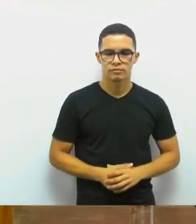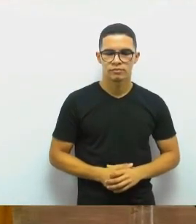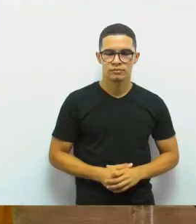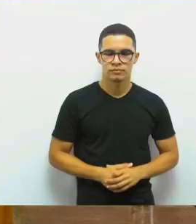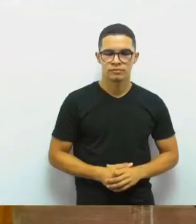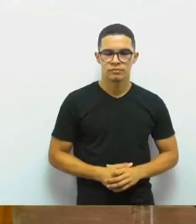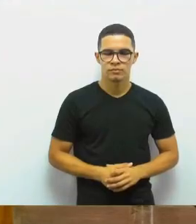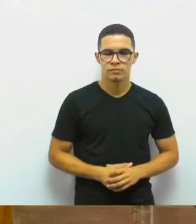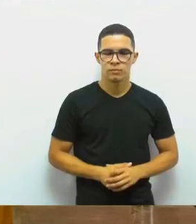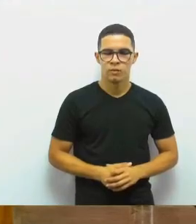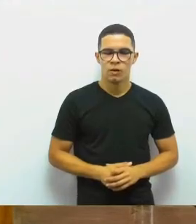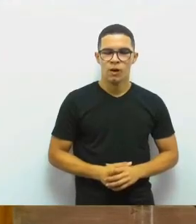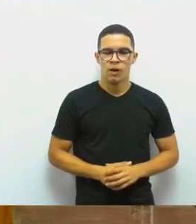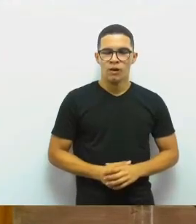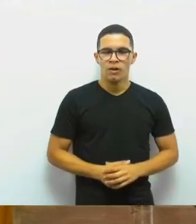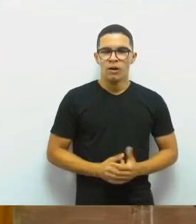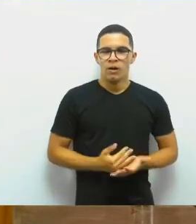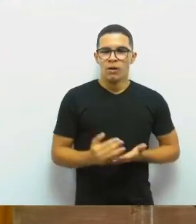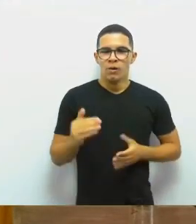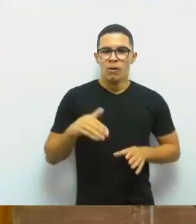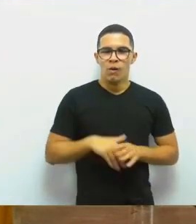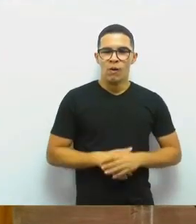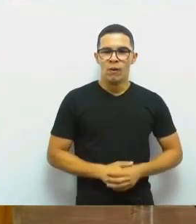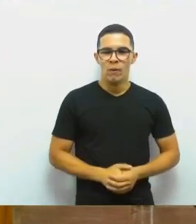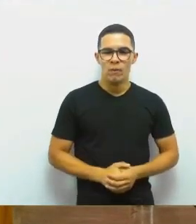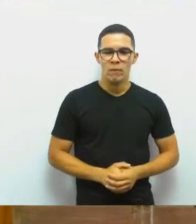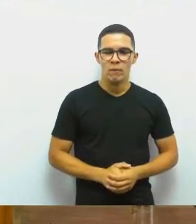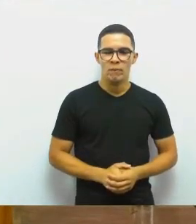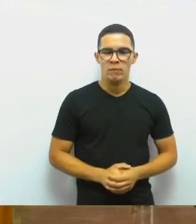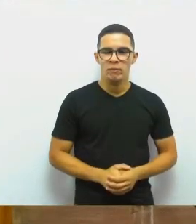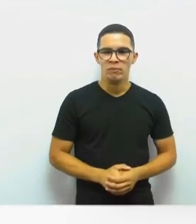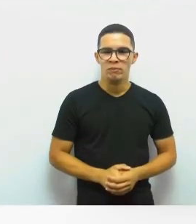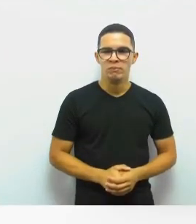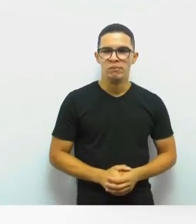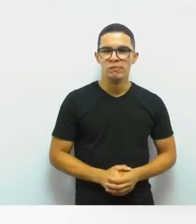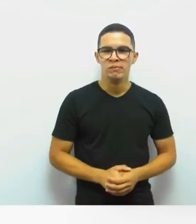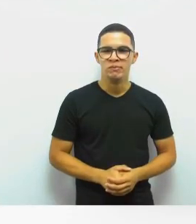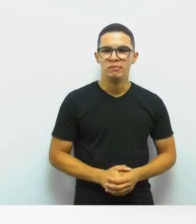Em discussão, em votação, votação aberta.